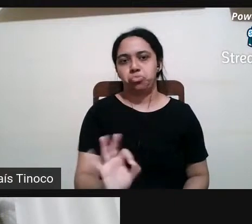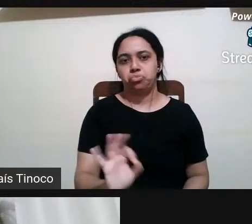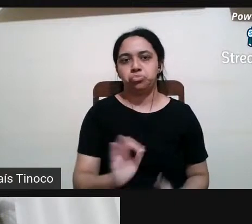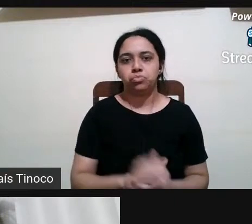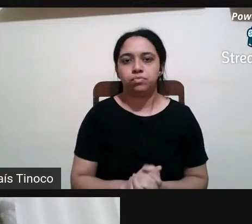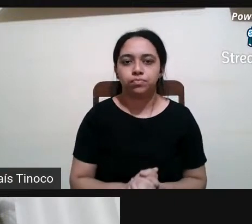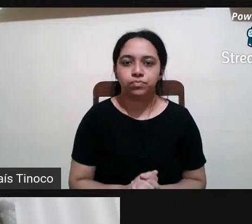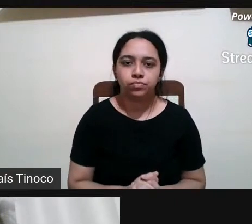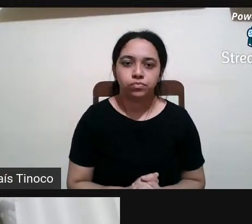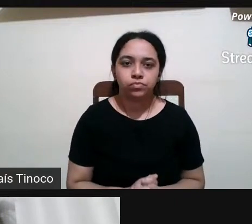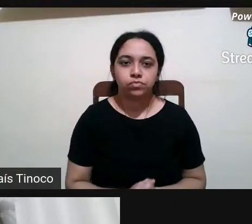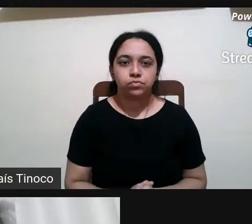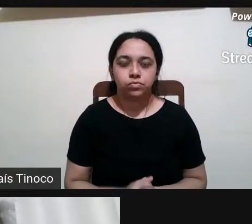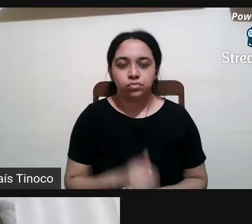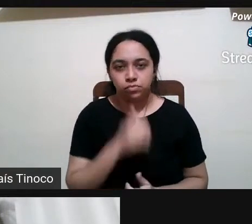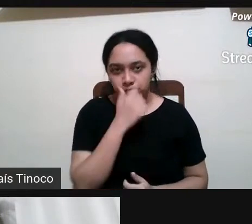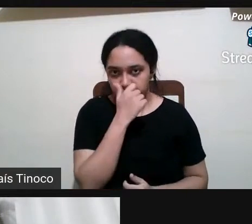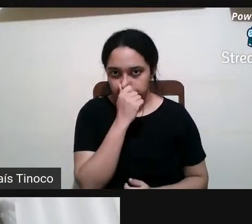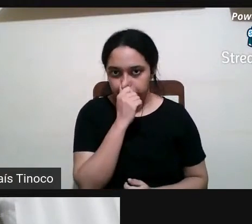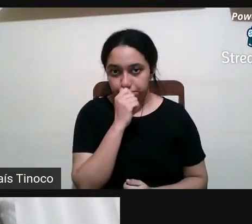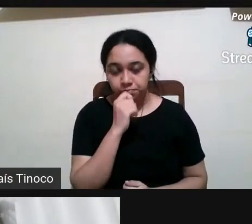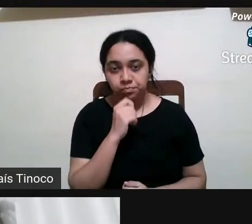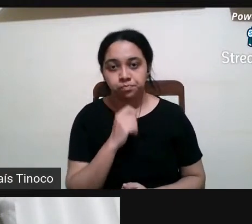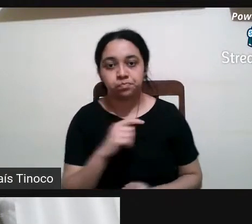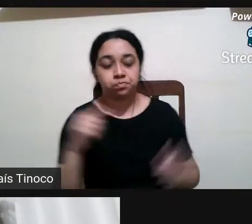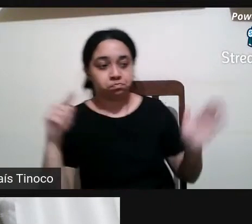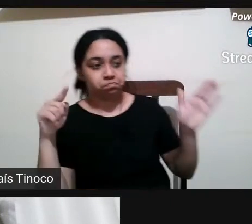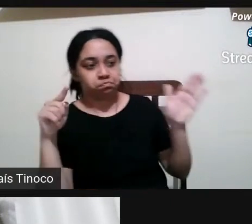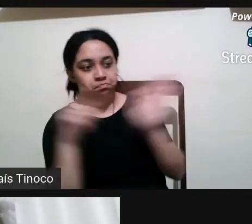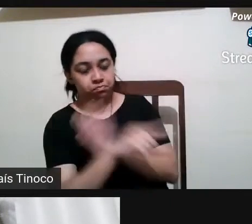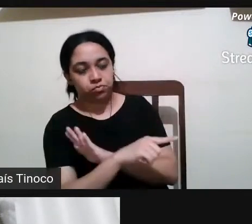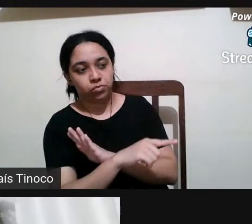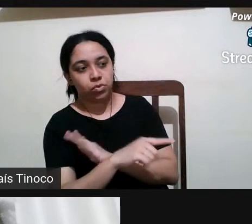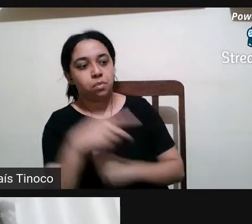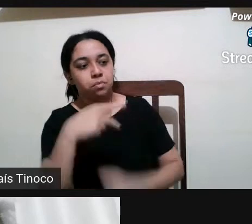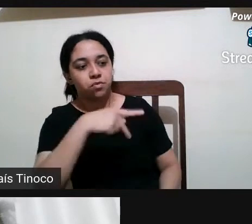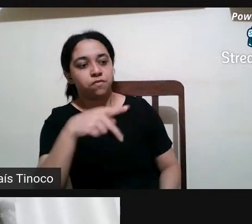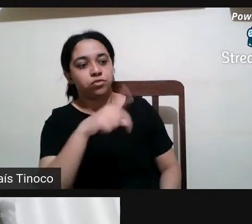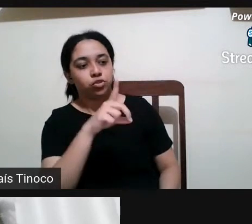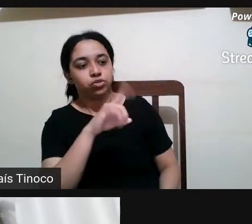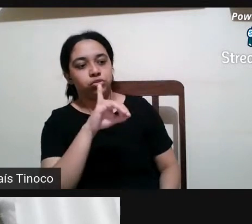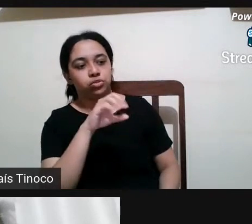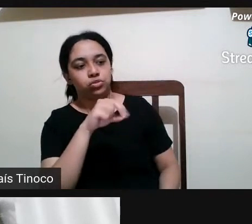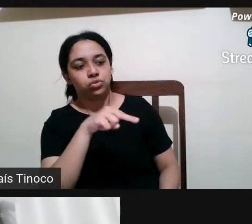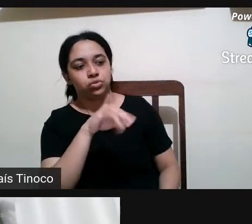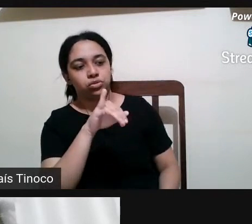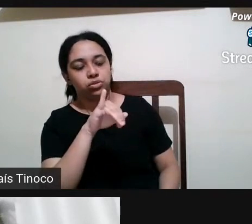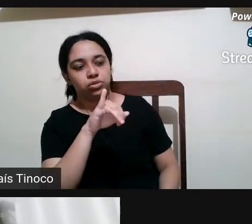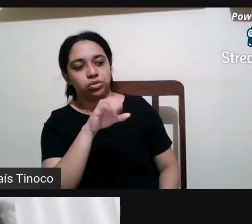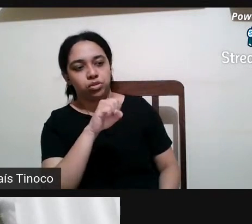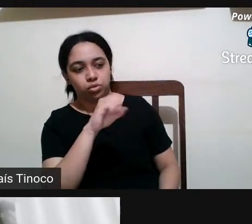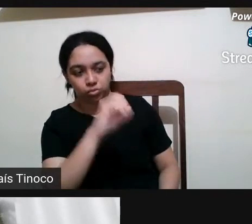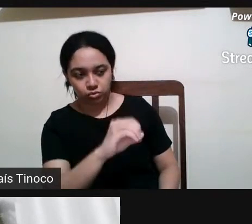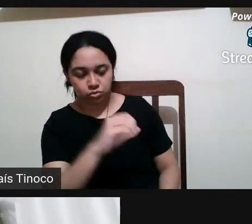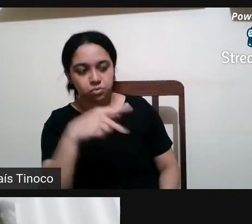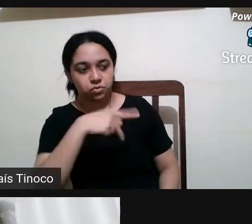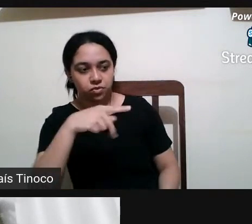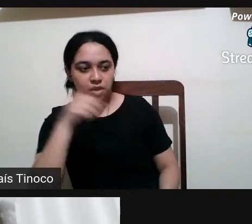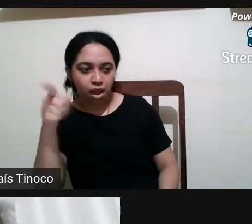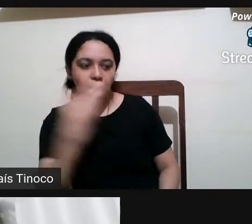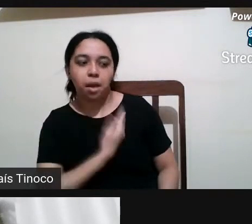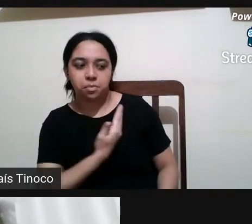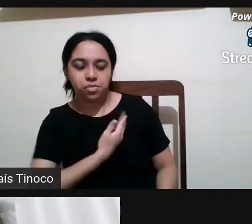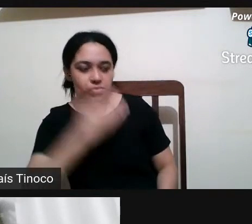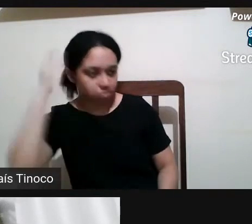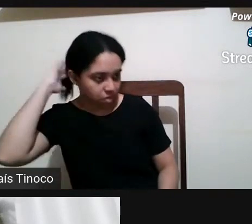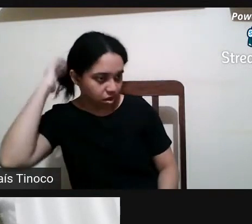Tem uma pergunta também aqui do professor Dionísio, do Pará, né, nosso colega. Ele pergunta se